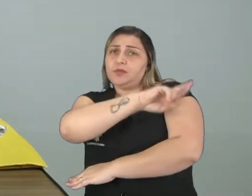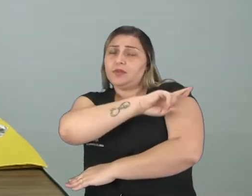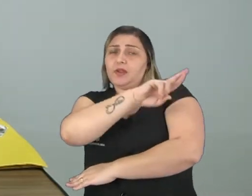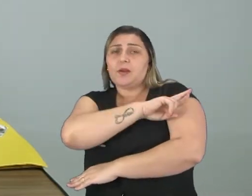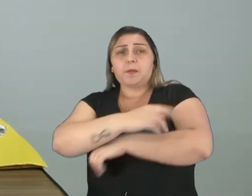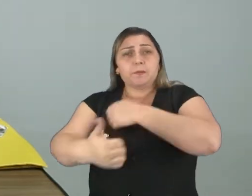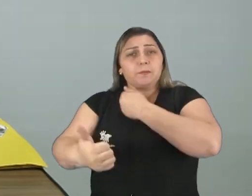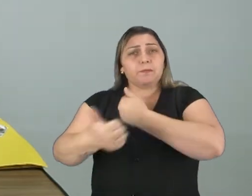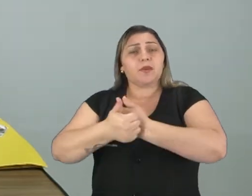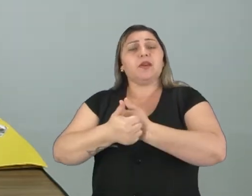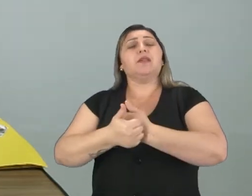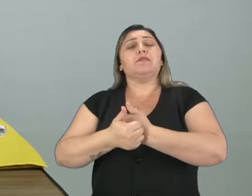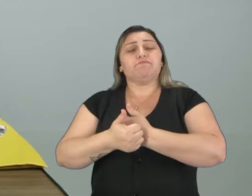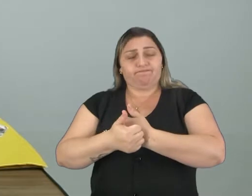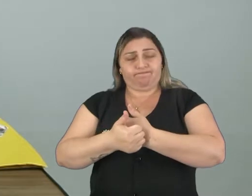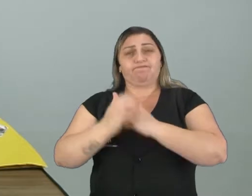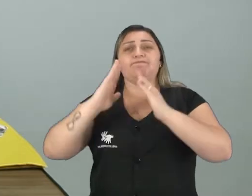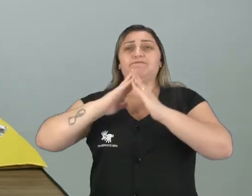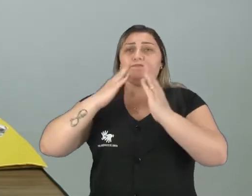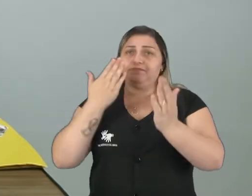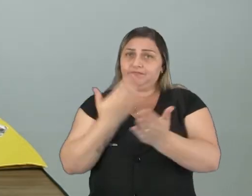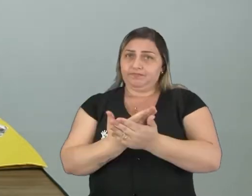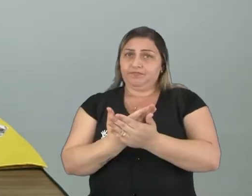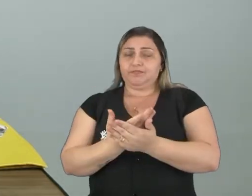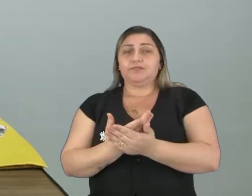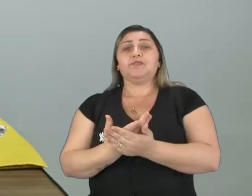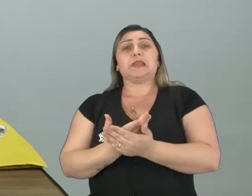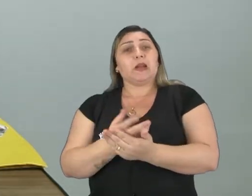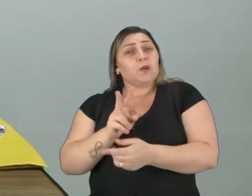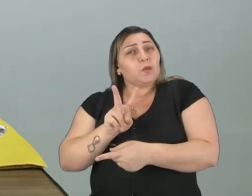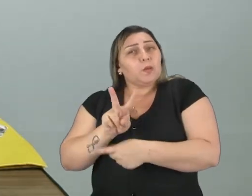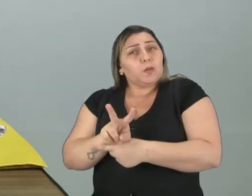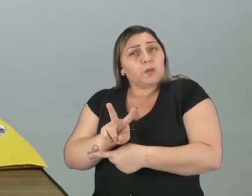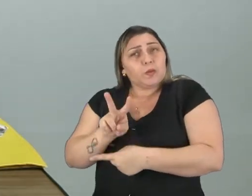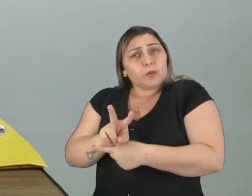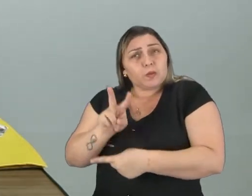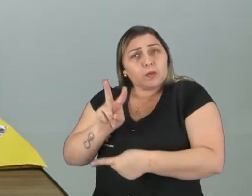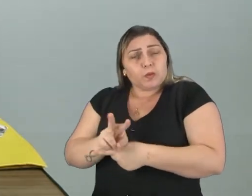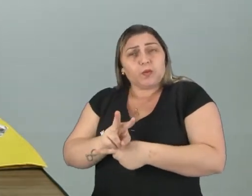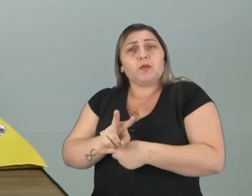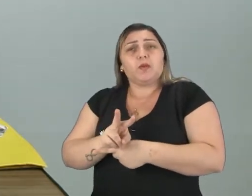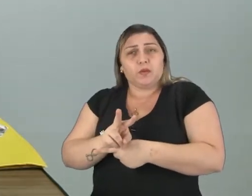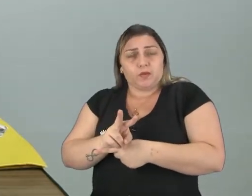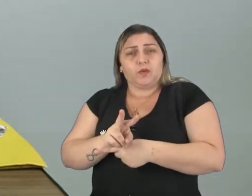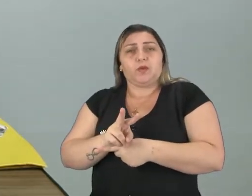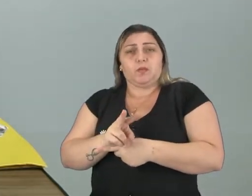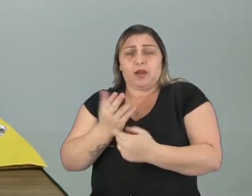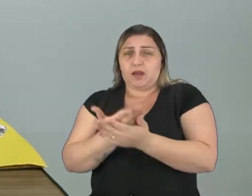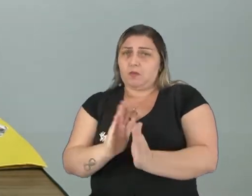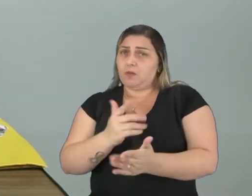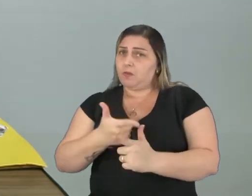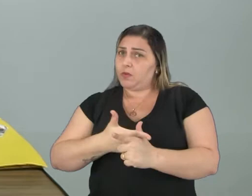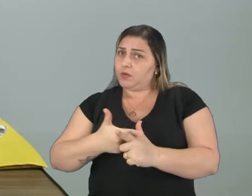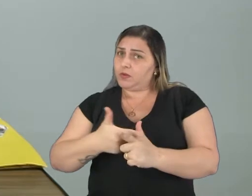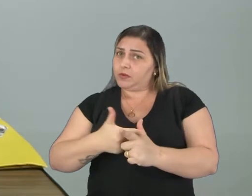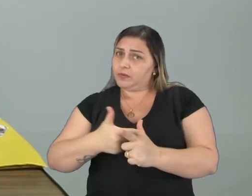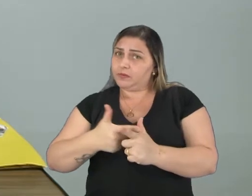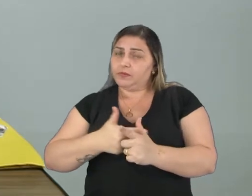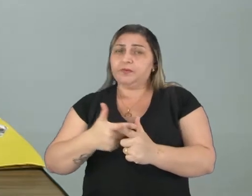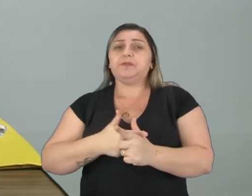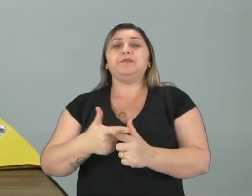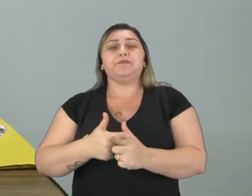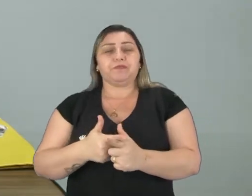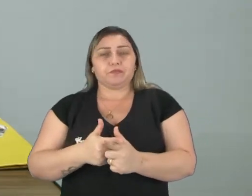ali próximo que esteja na escola para que ele cuide, certo? Cuide desse problema